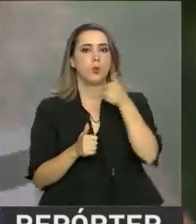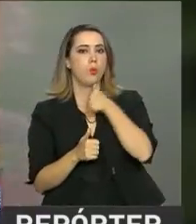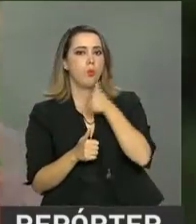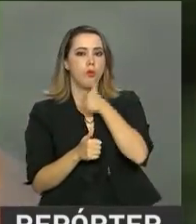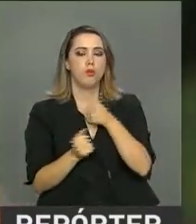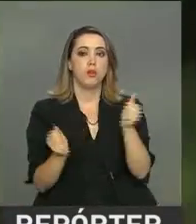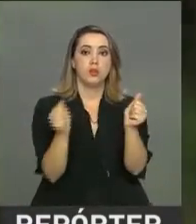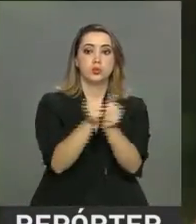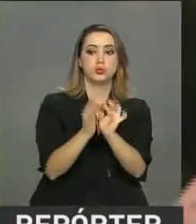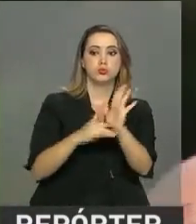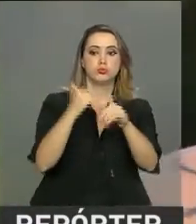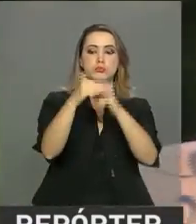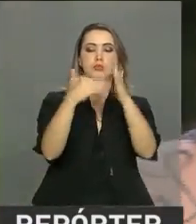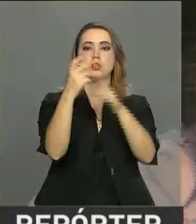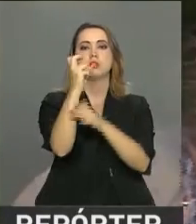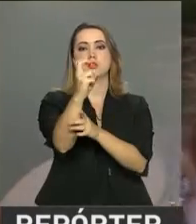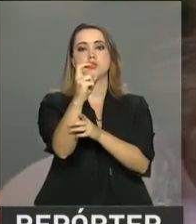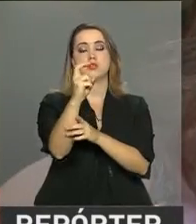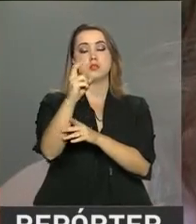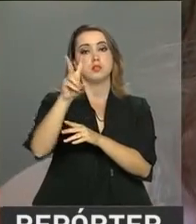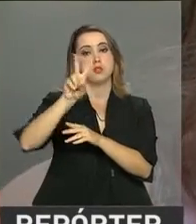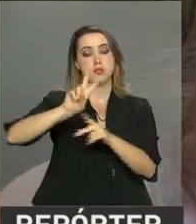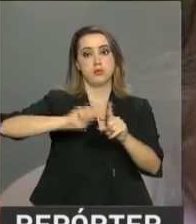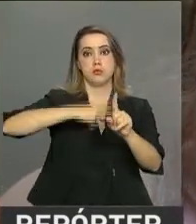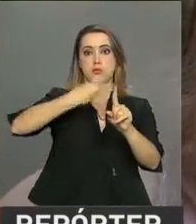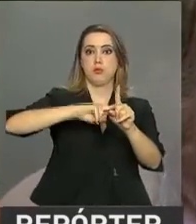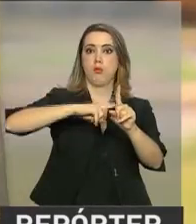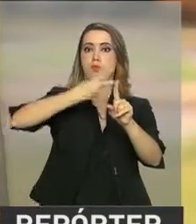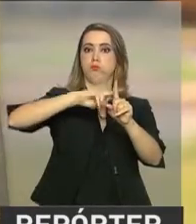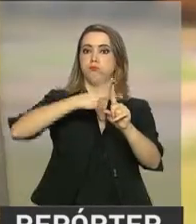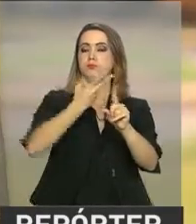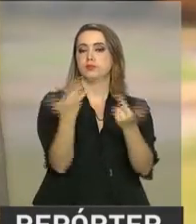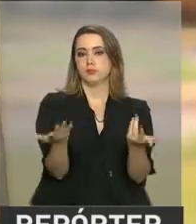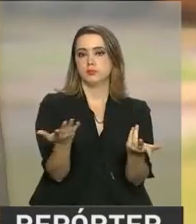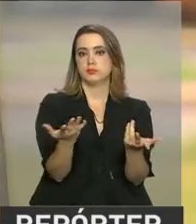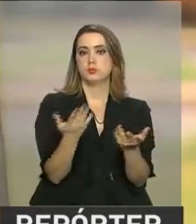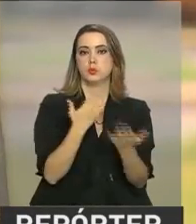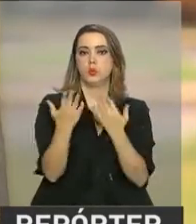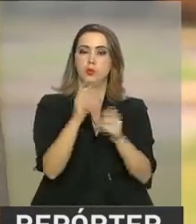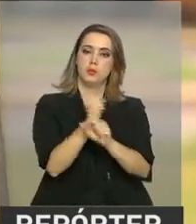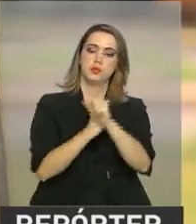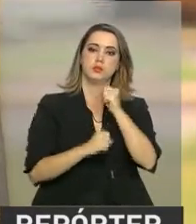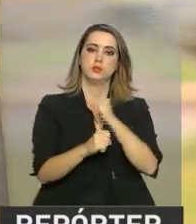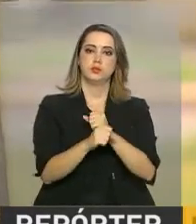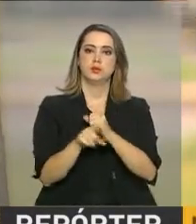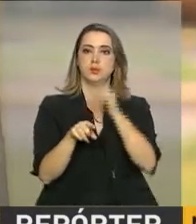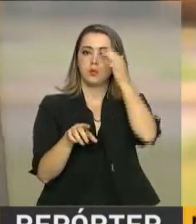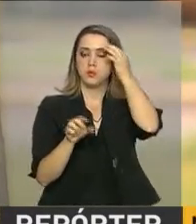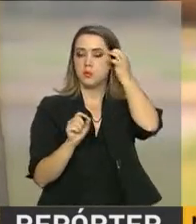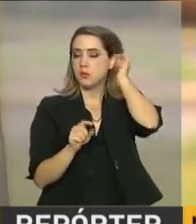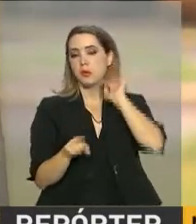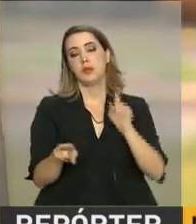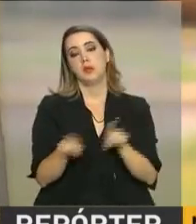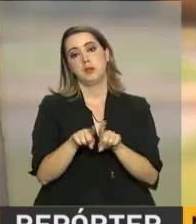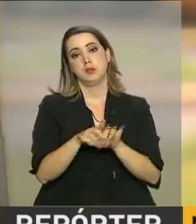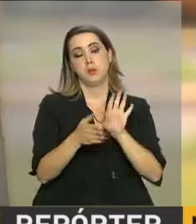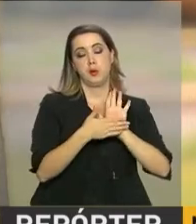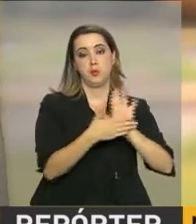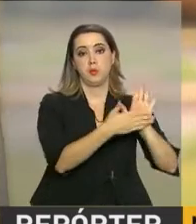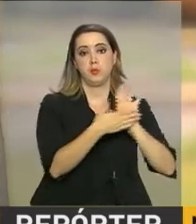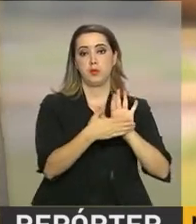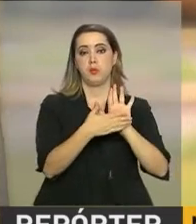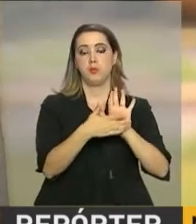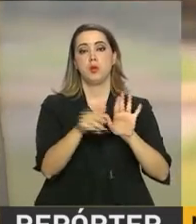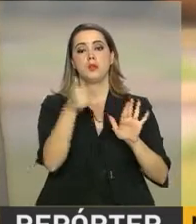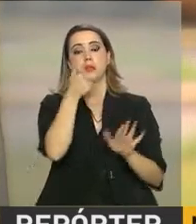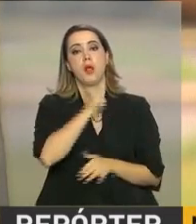cinco vezes mais do que entre homens e mulheres em 2015 a pesquisa mostra também uma tendência das mulheres brasileiras deixarem a